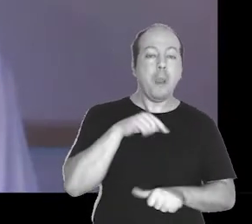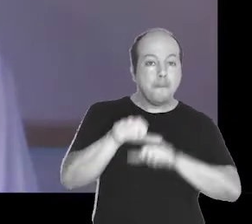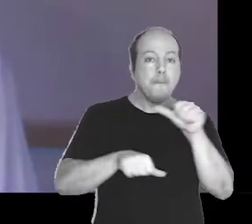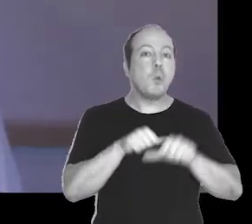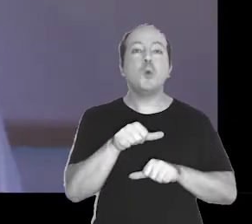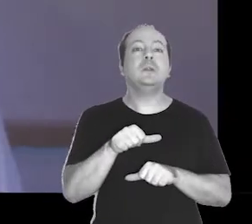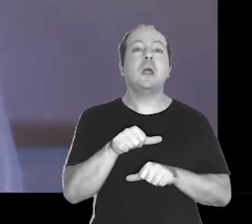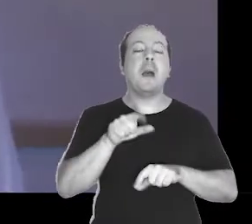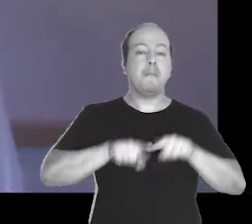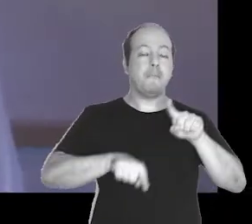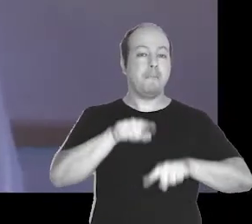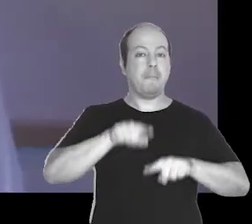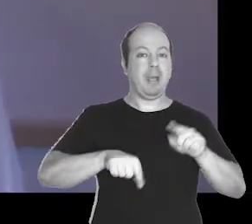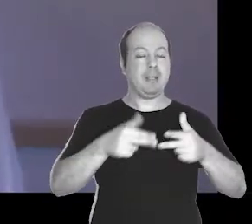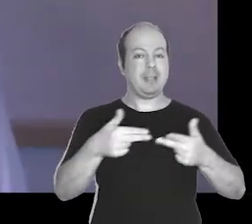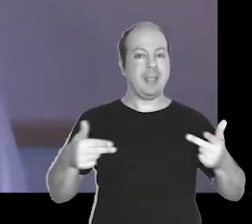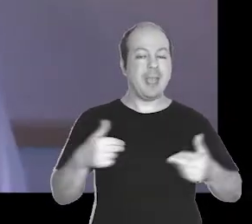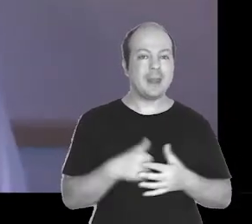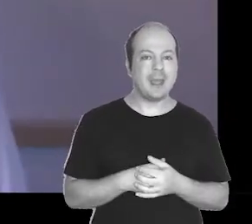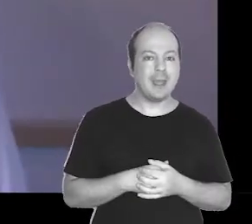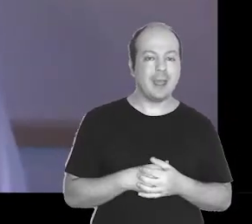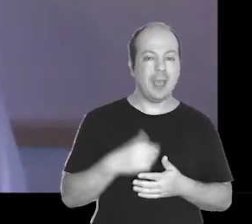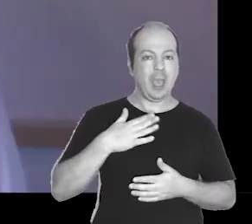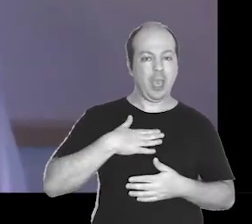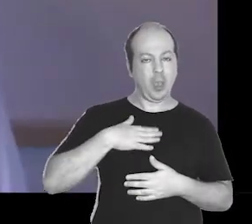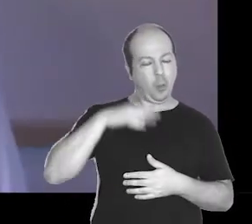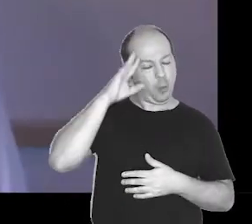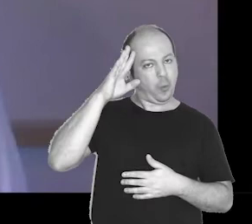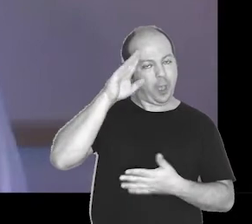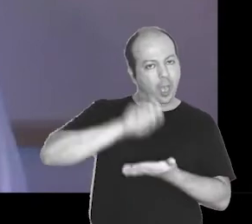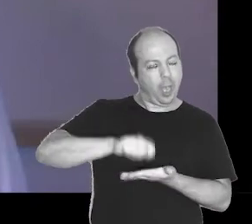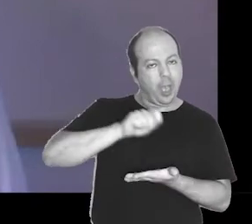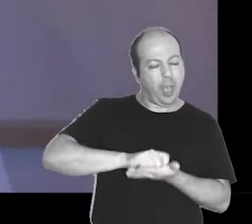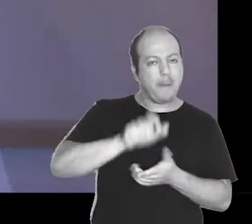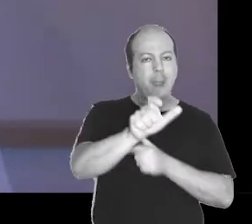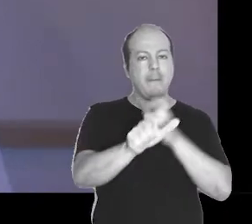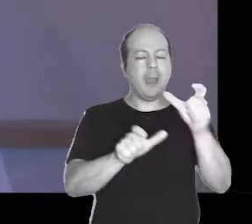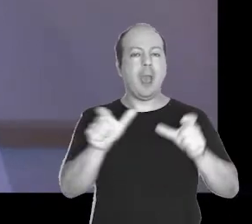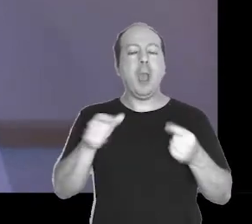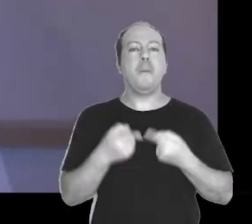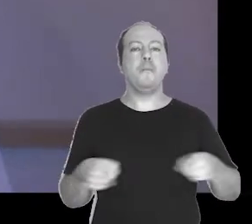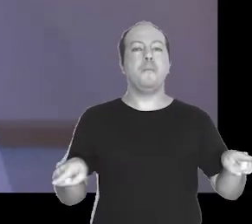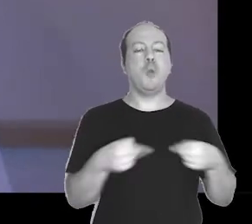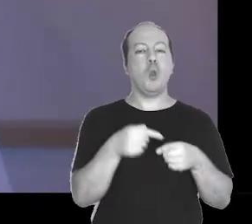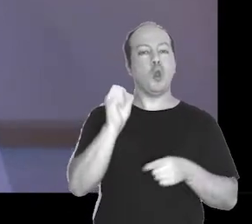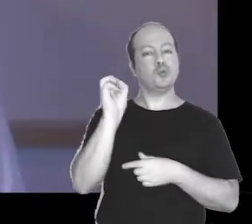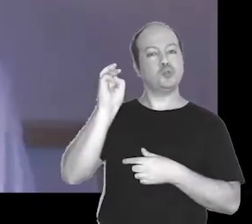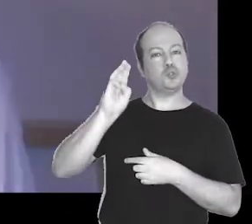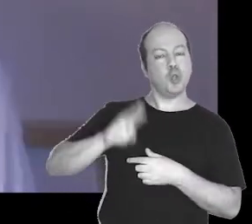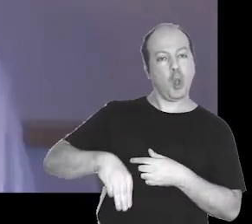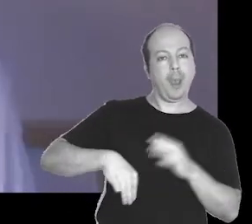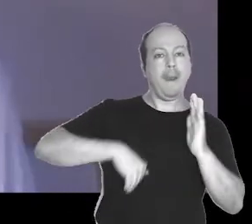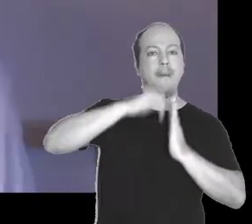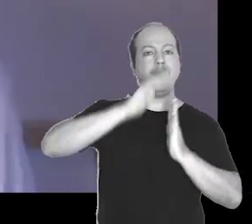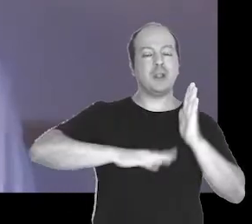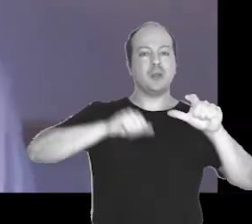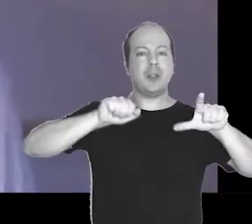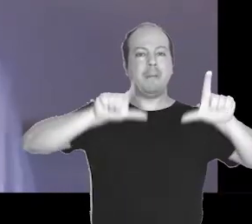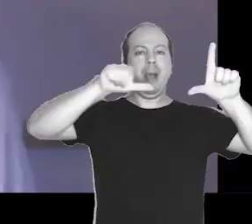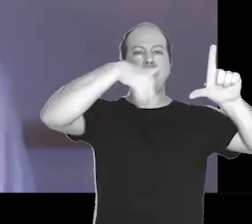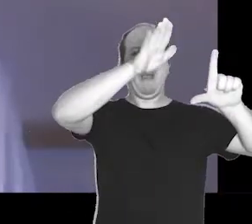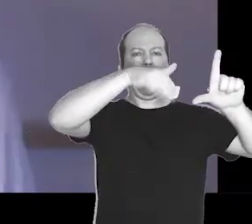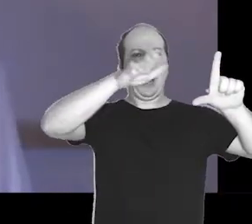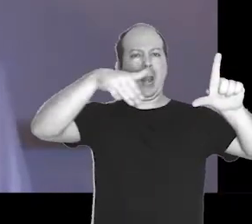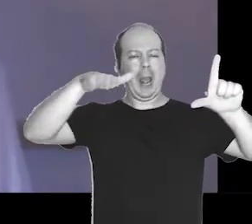matéria-prima. No ficcionista, a palavra. No músico, os sons. Na pintura, a tela e as